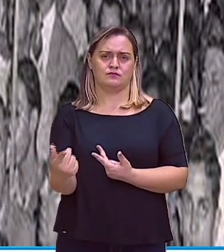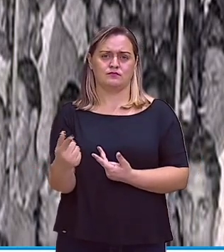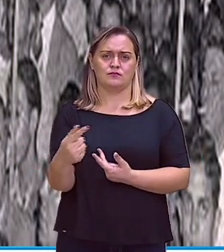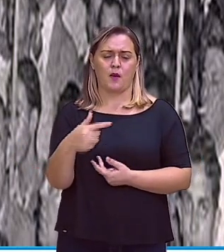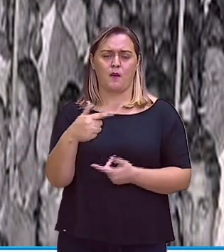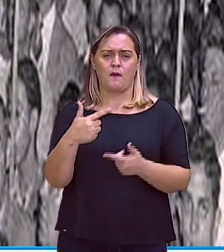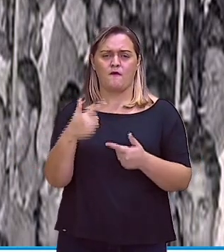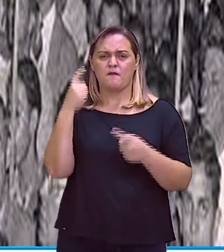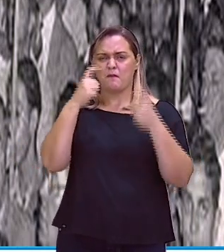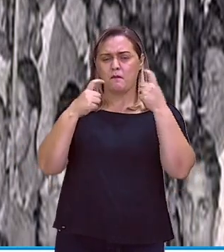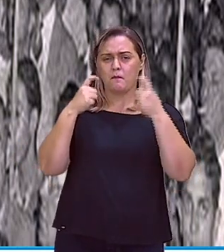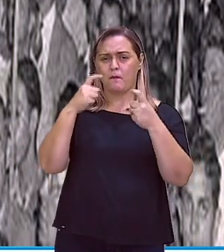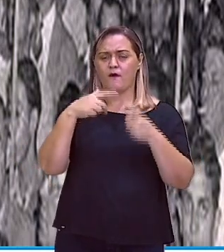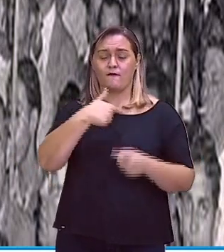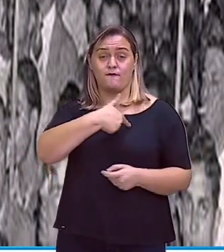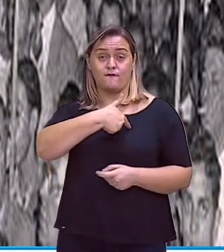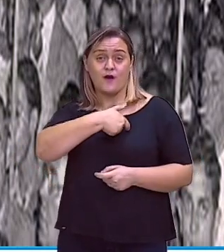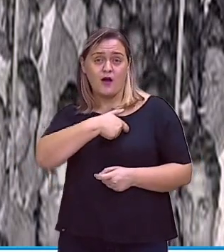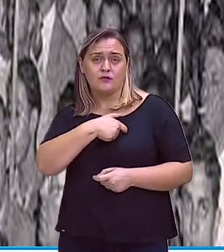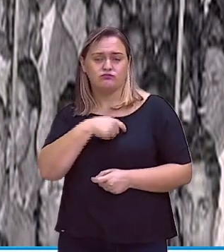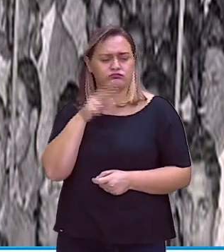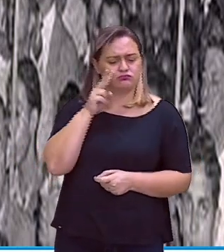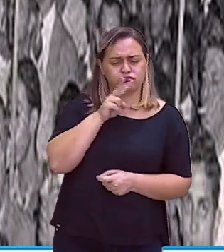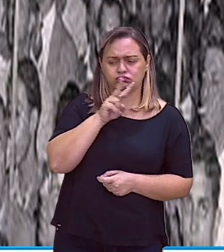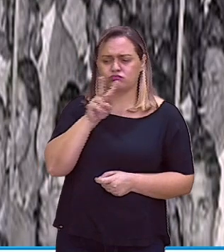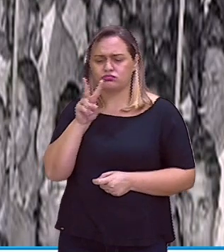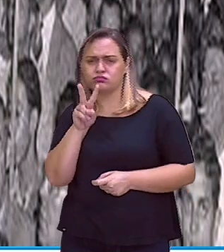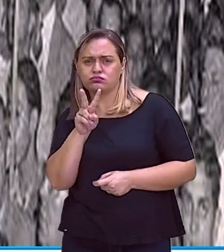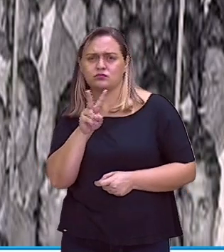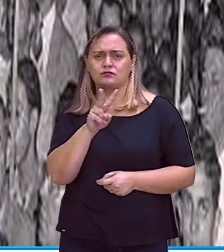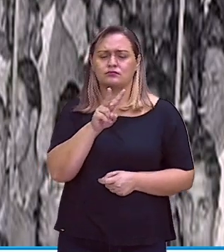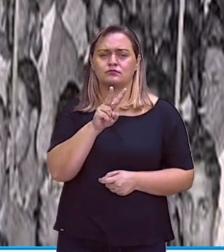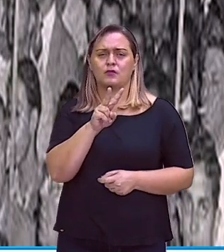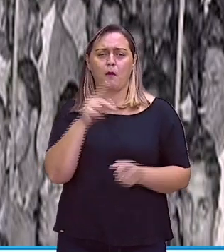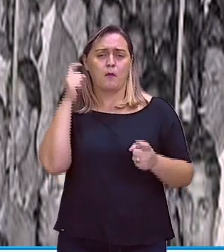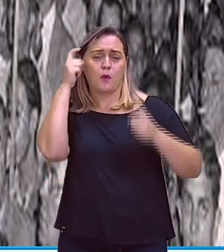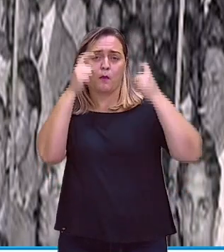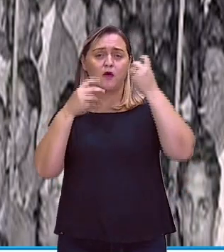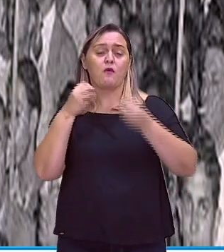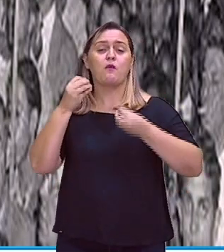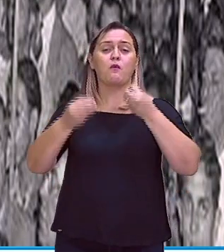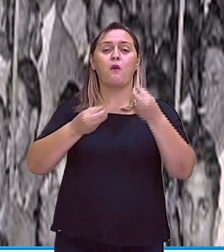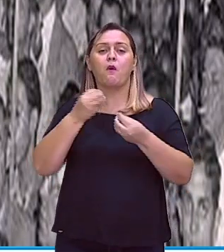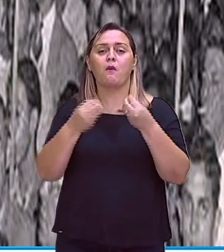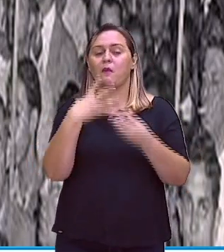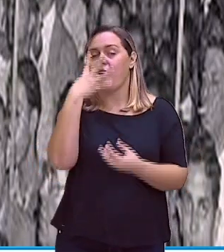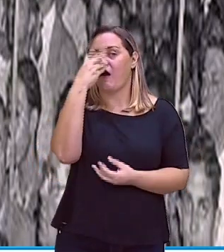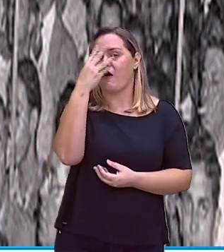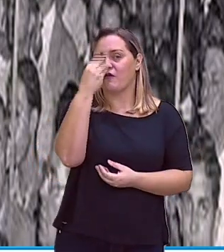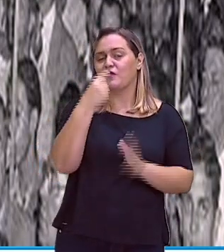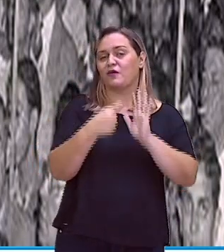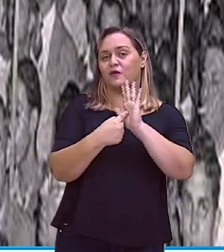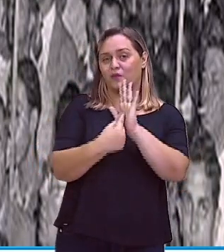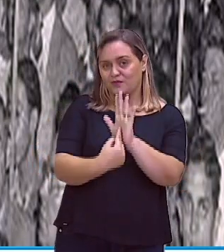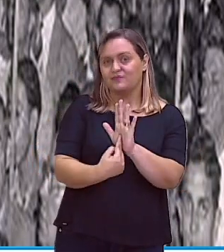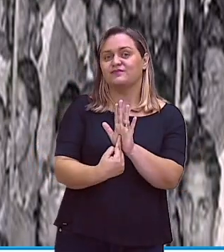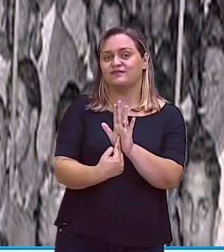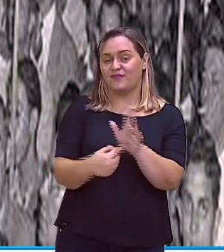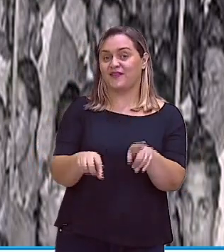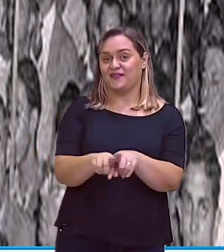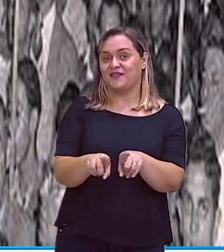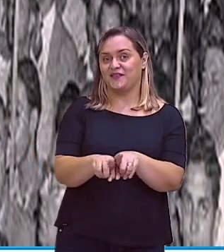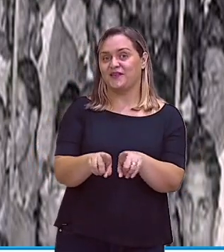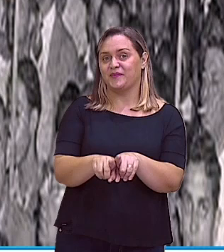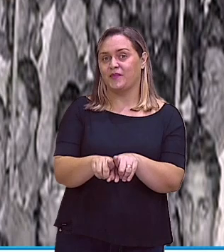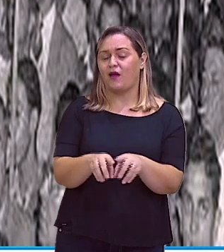parece ser maior então vagas ele fazia isso durante seu governo todinho em todas as esferas então ele vai